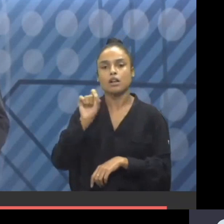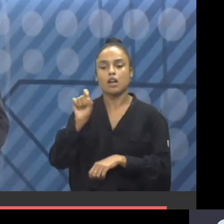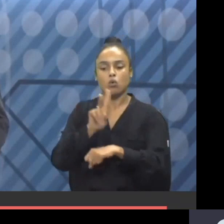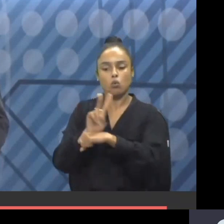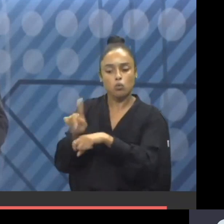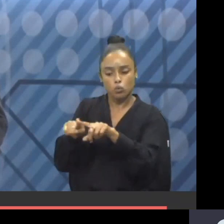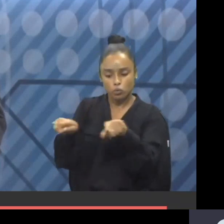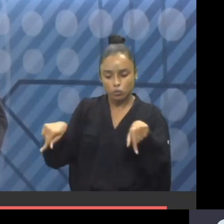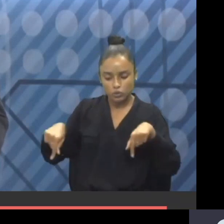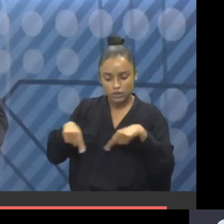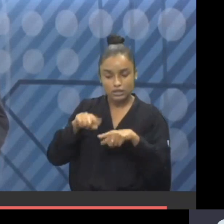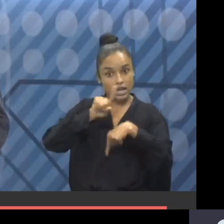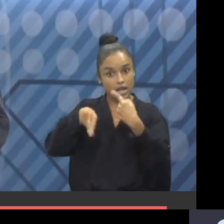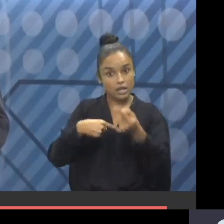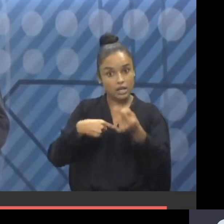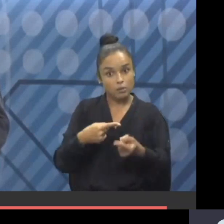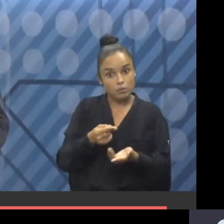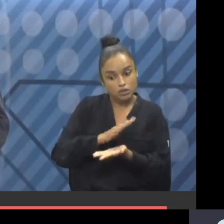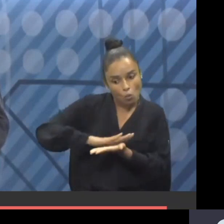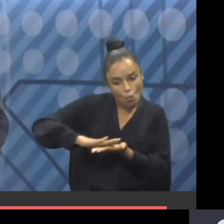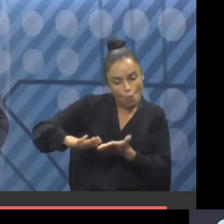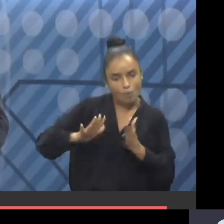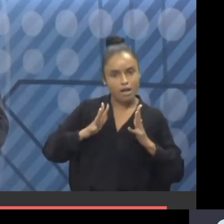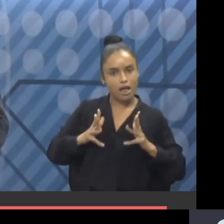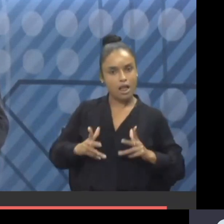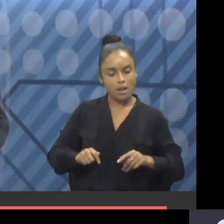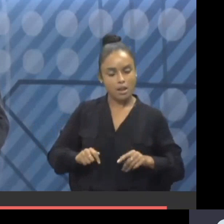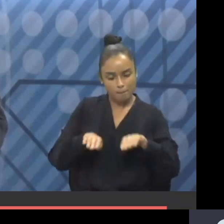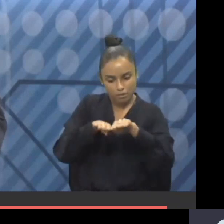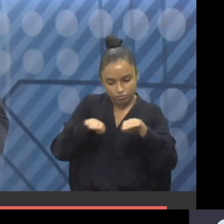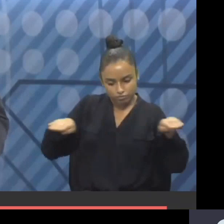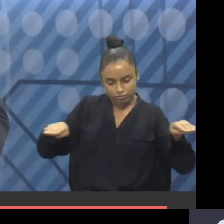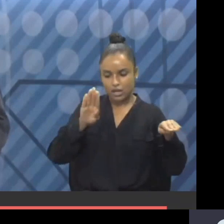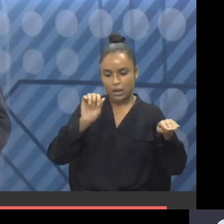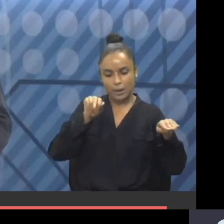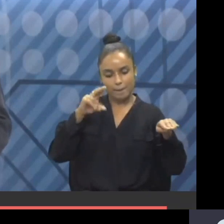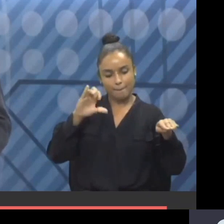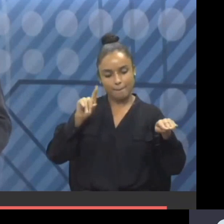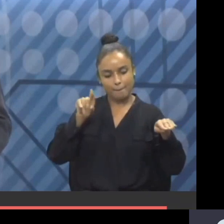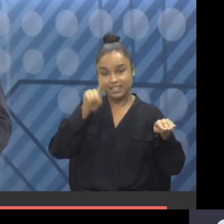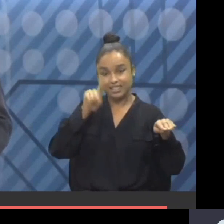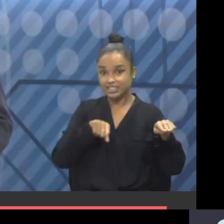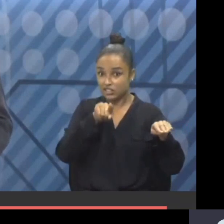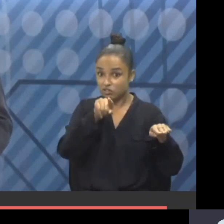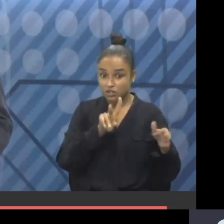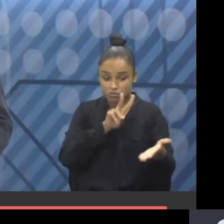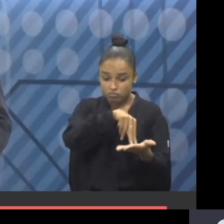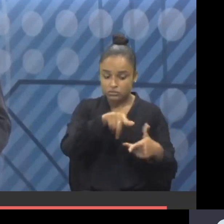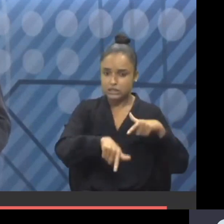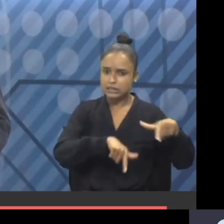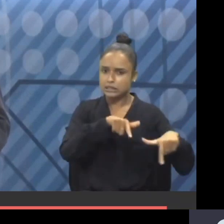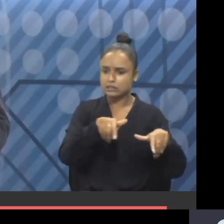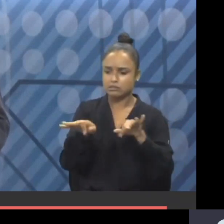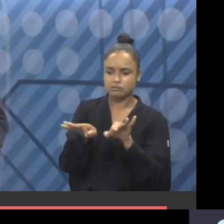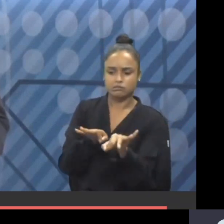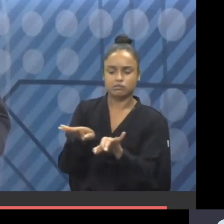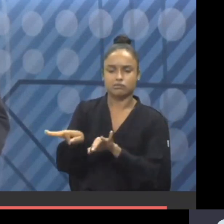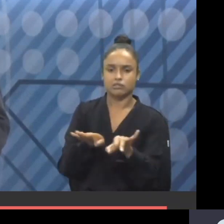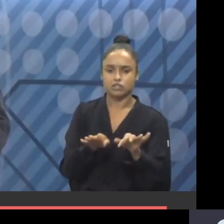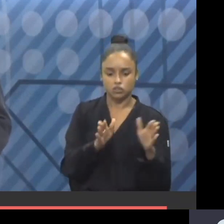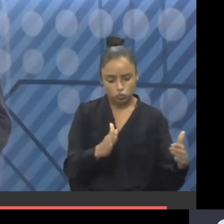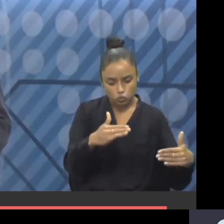também limpando a bancada. E outro ponto importante, sempre que estiver trabalhando em laboratório, se atente à organização do